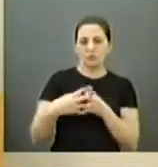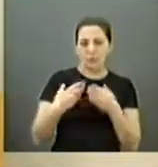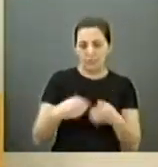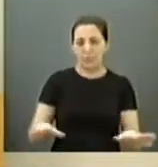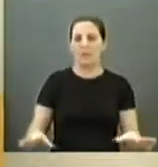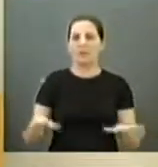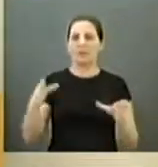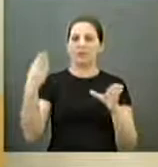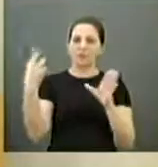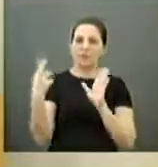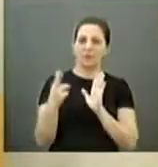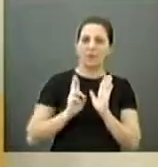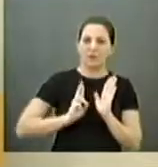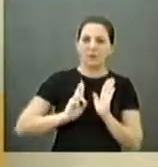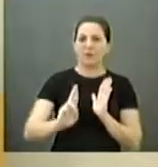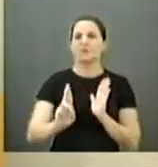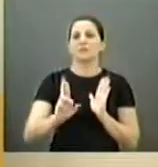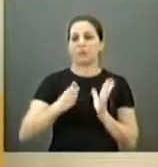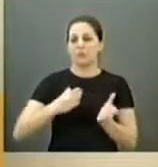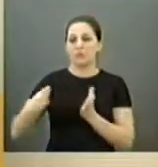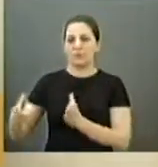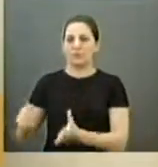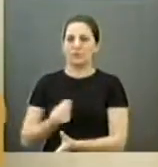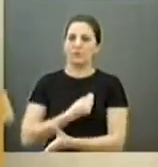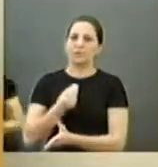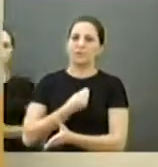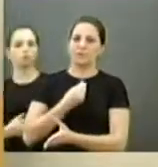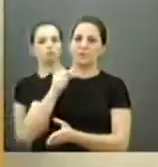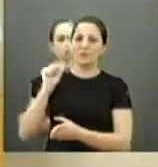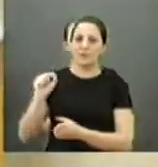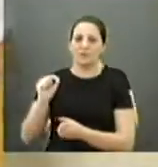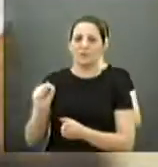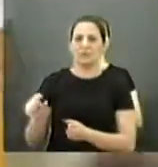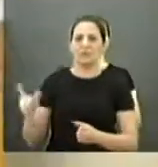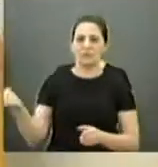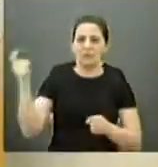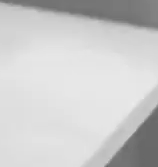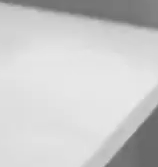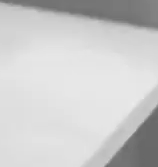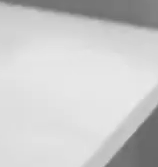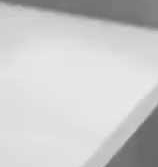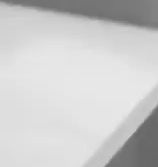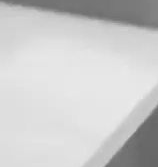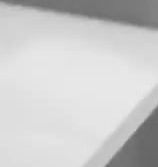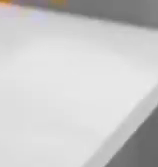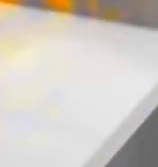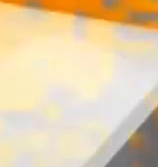período horrível que a gente não pode admitir sequer que seja cogitado à sua volta. Obrigada.